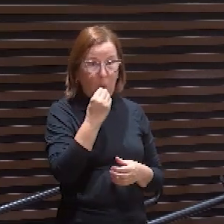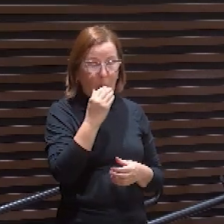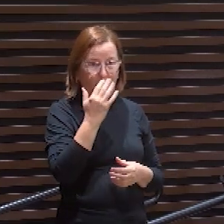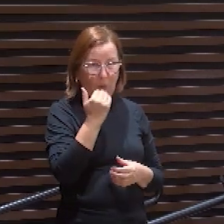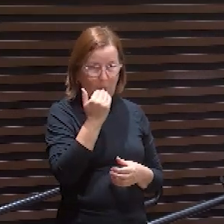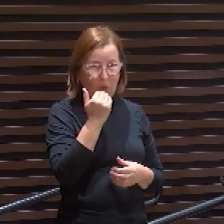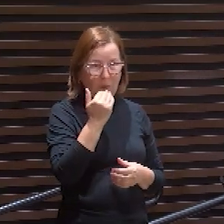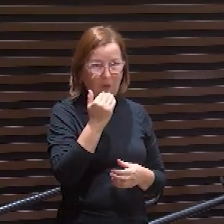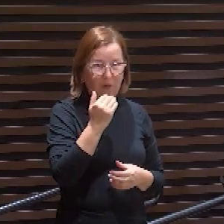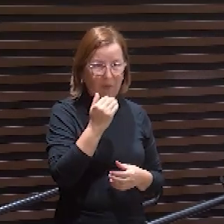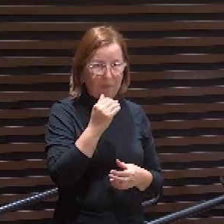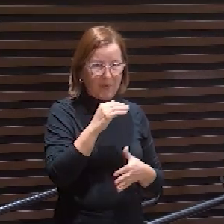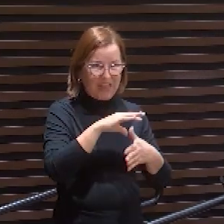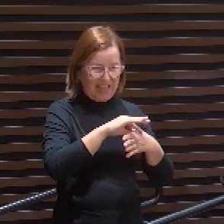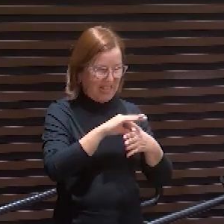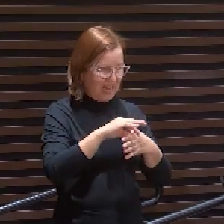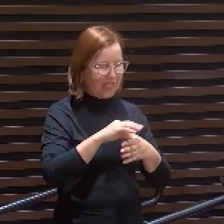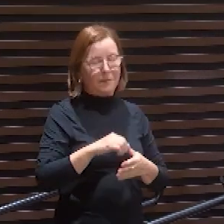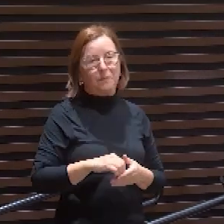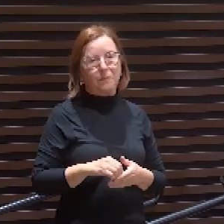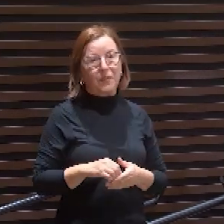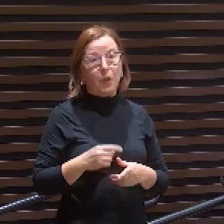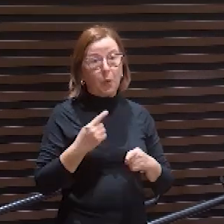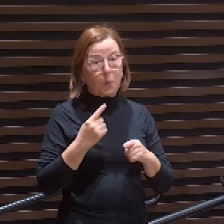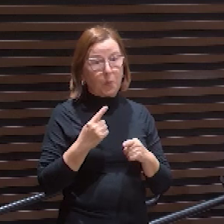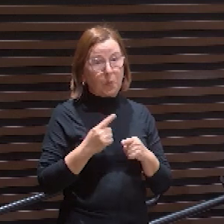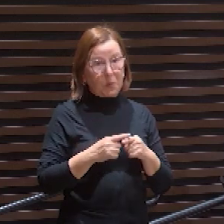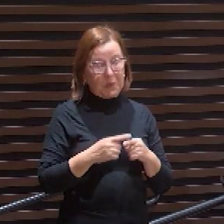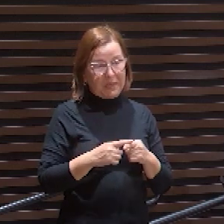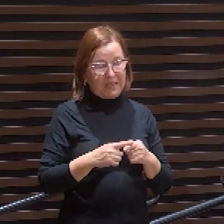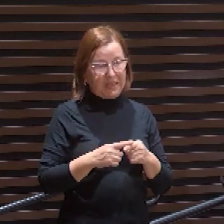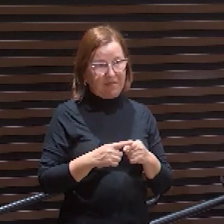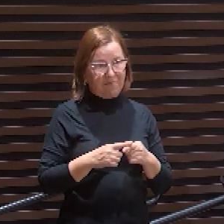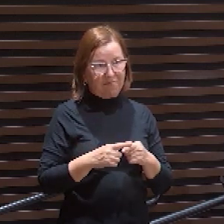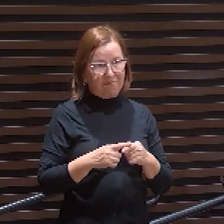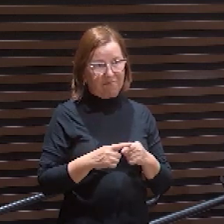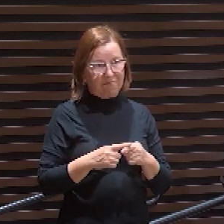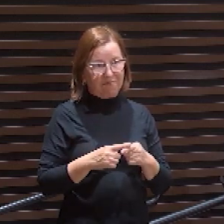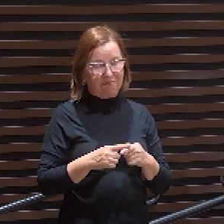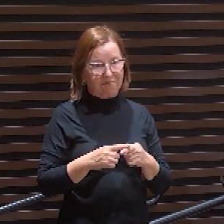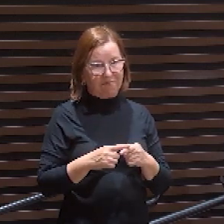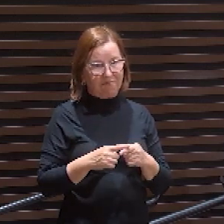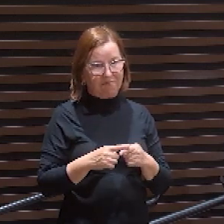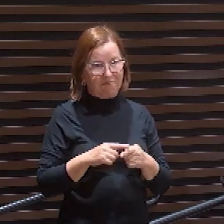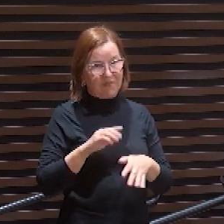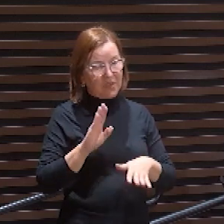Porque ali podia a qualquer momento o seu holocausto ser